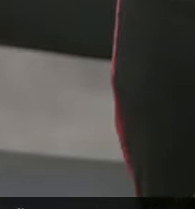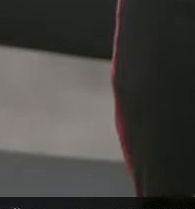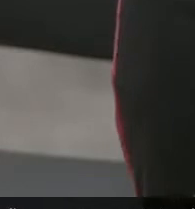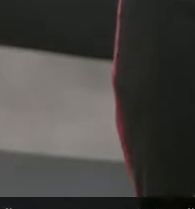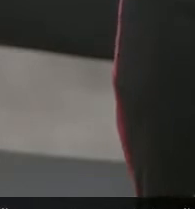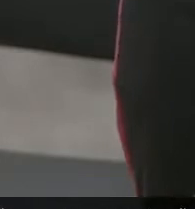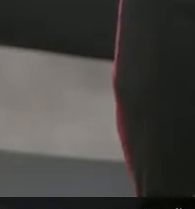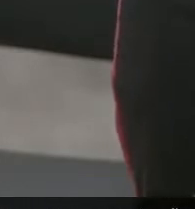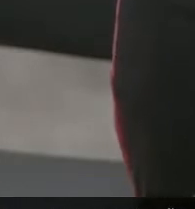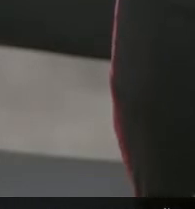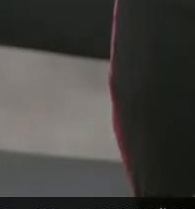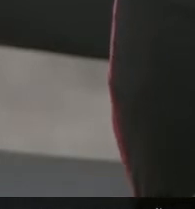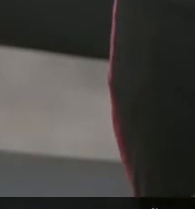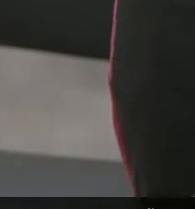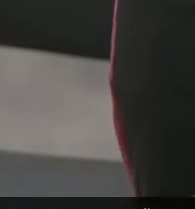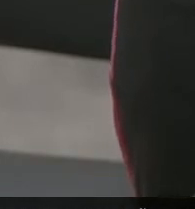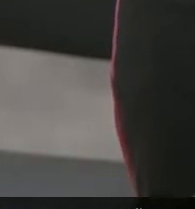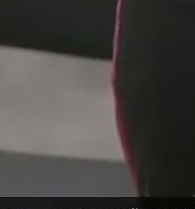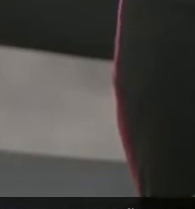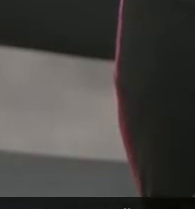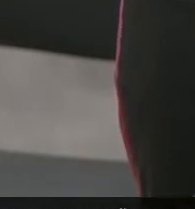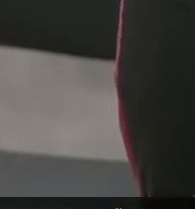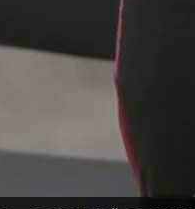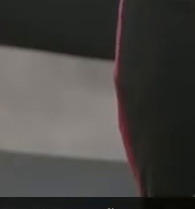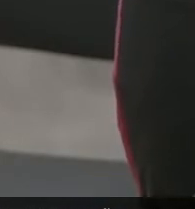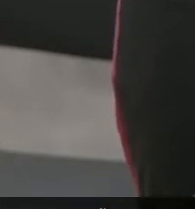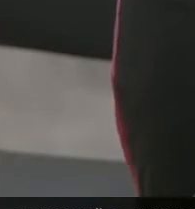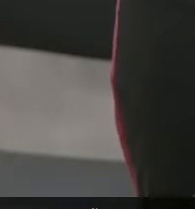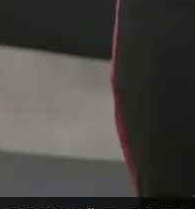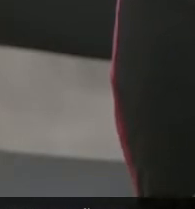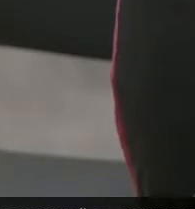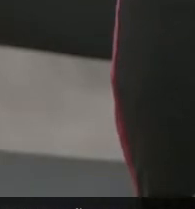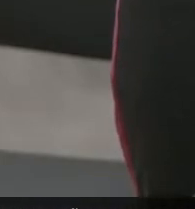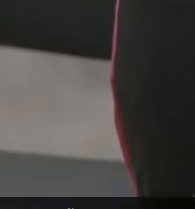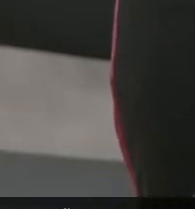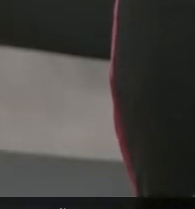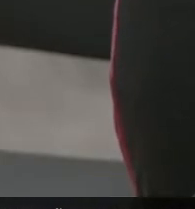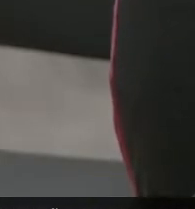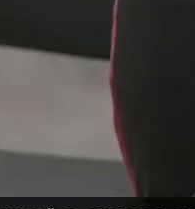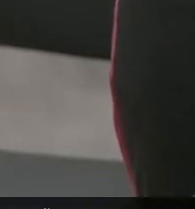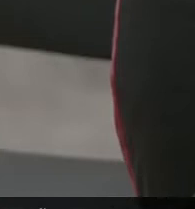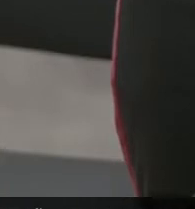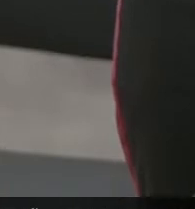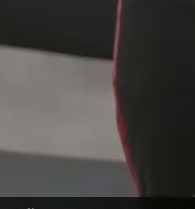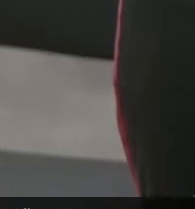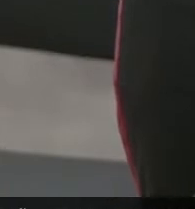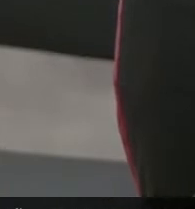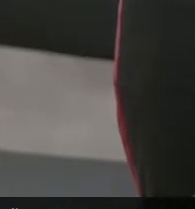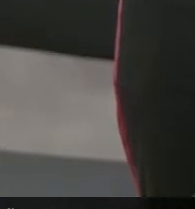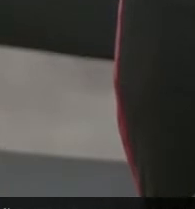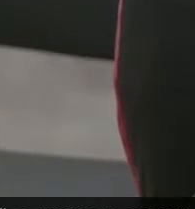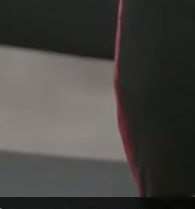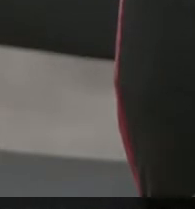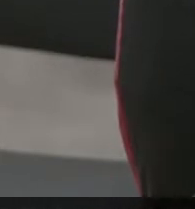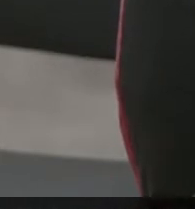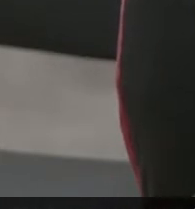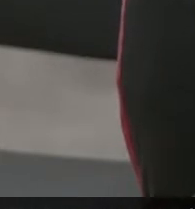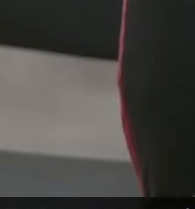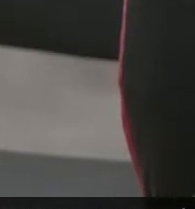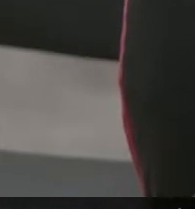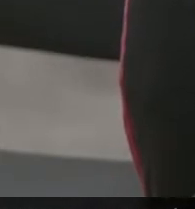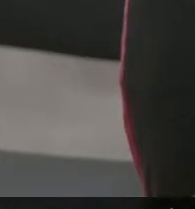para os nossos presentes que a quem agradeço a presença o Professor Fernando dos alunos da UEM